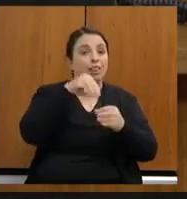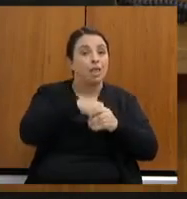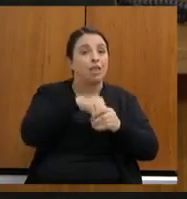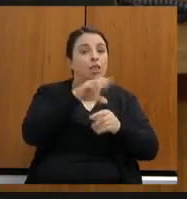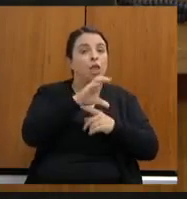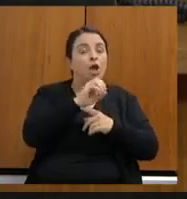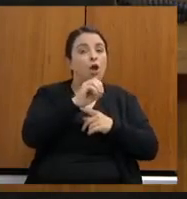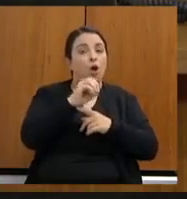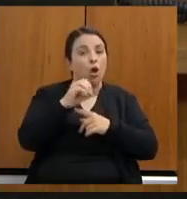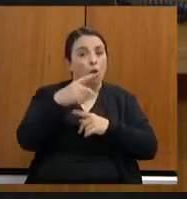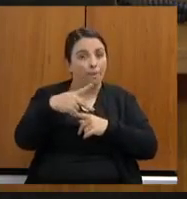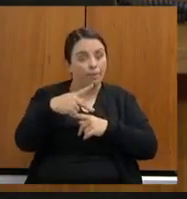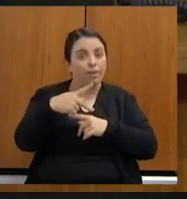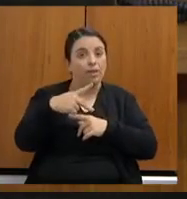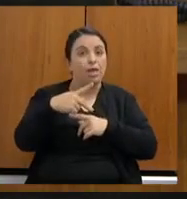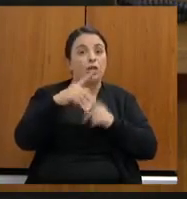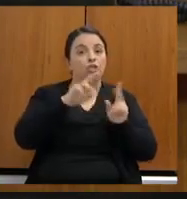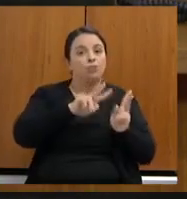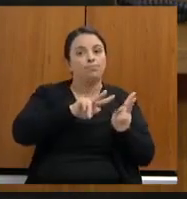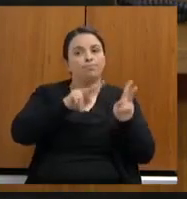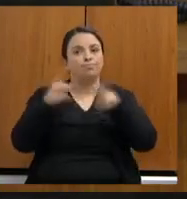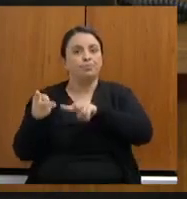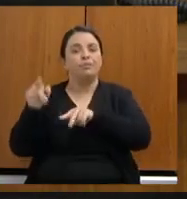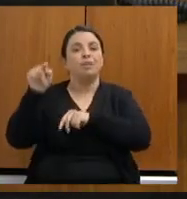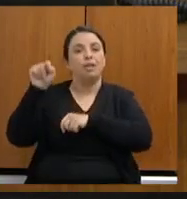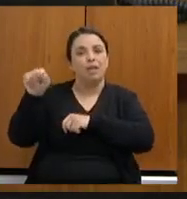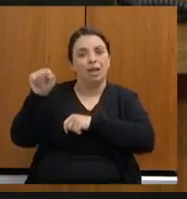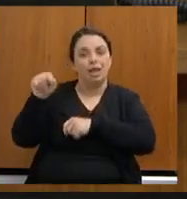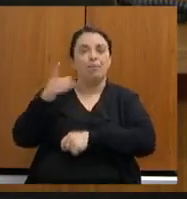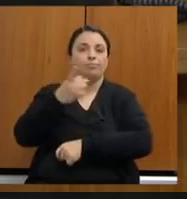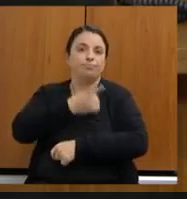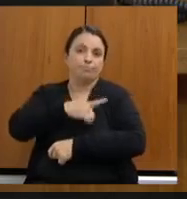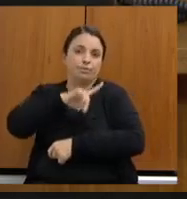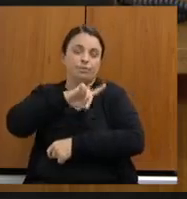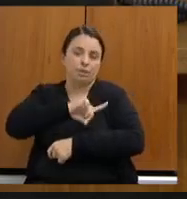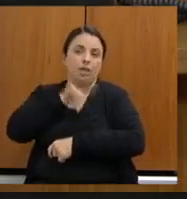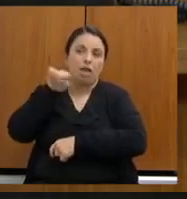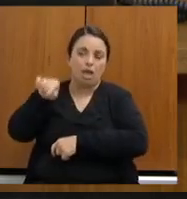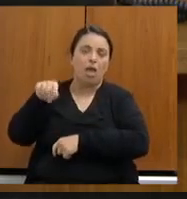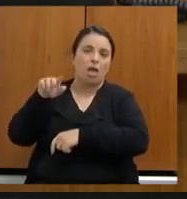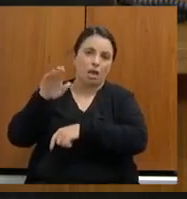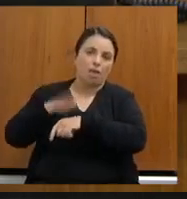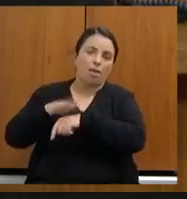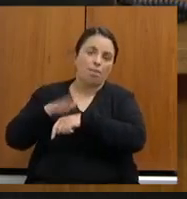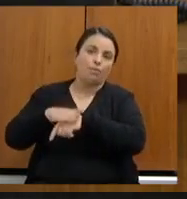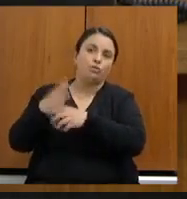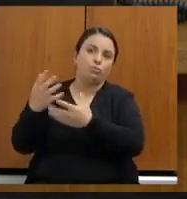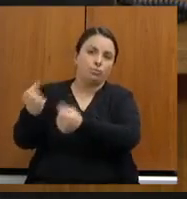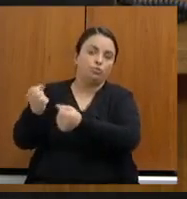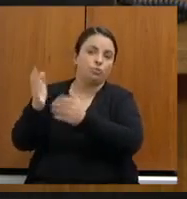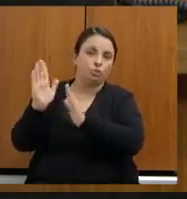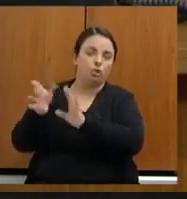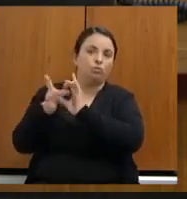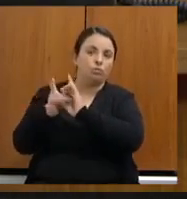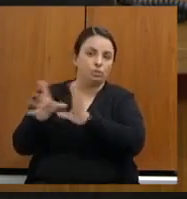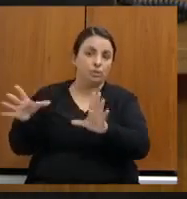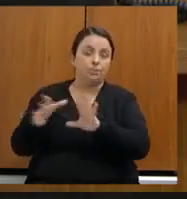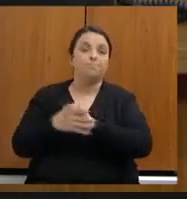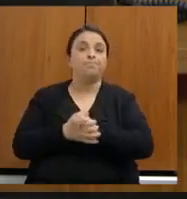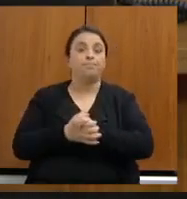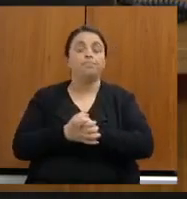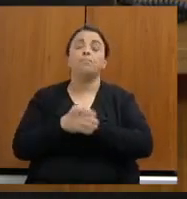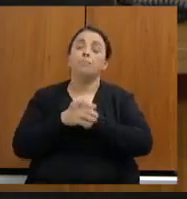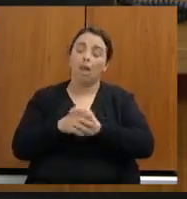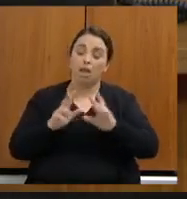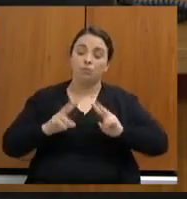para agora o Departamento Estadual de investigação de crimes de trânsito em torno das promoções